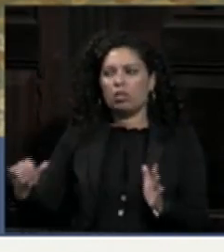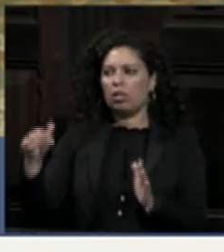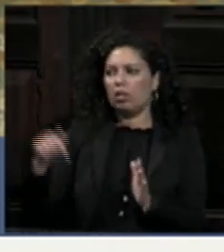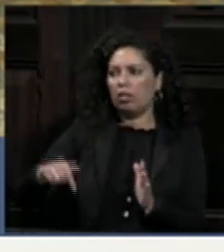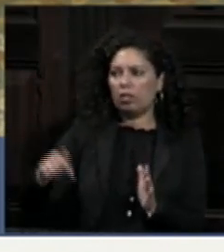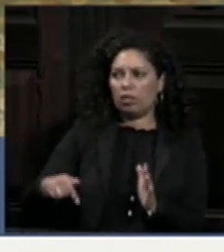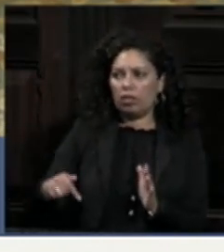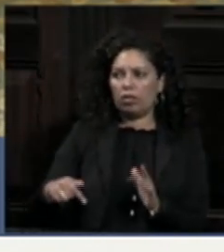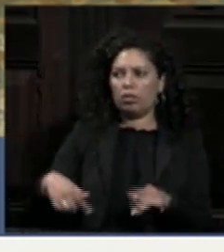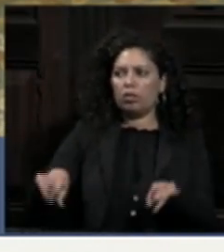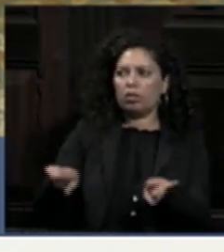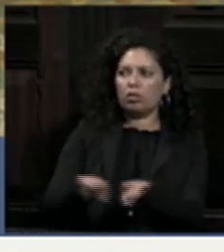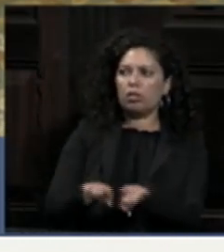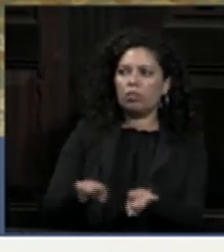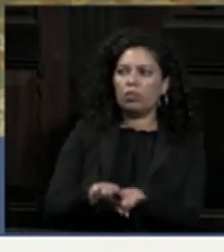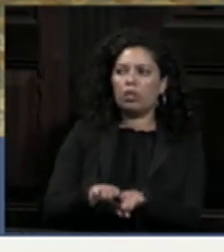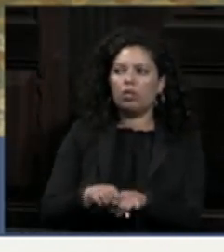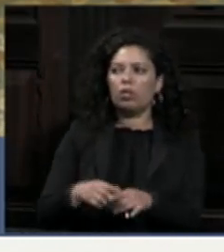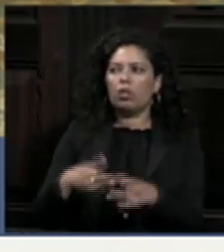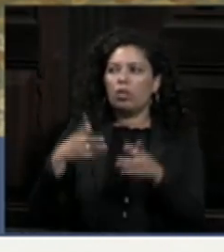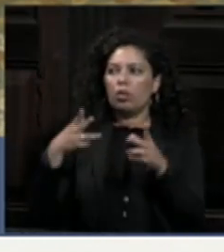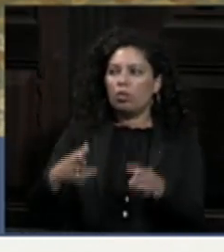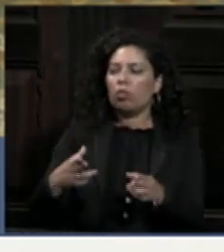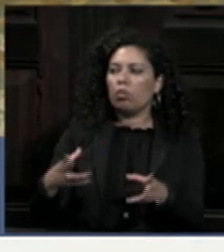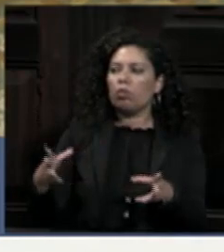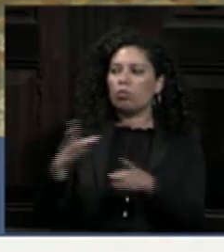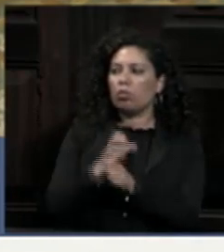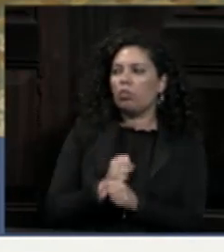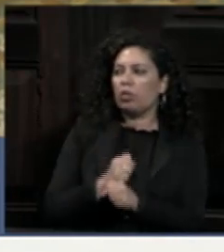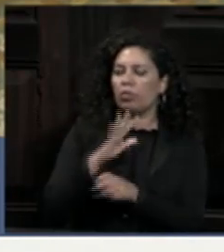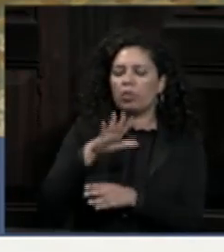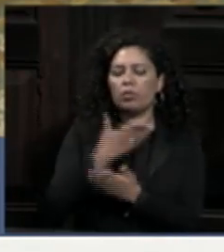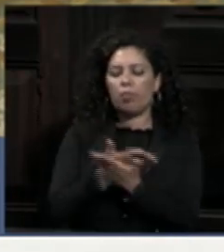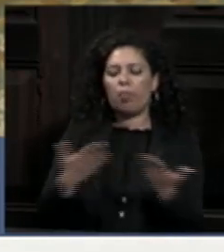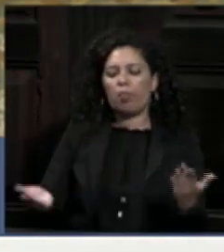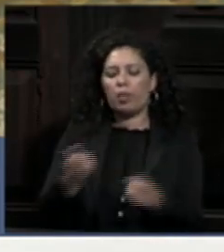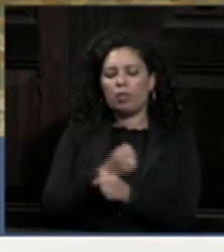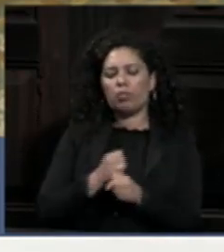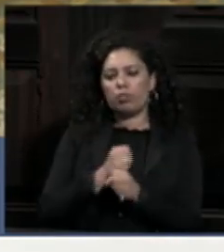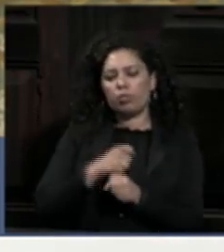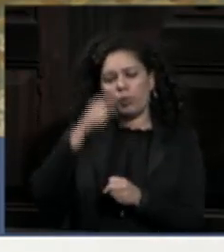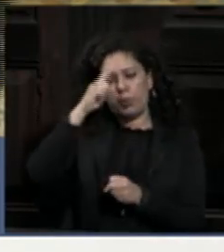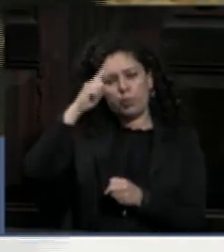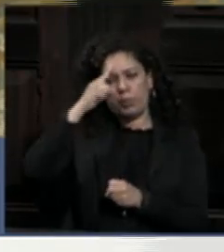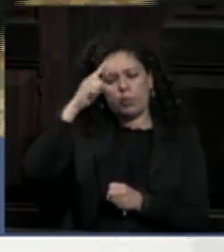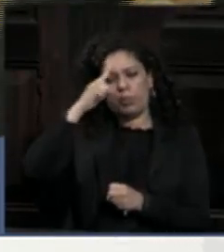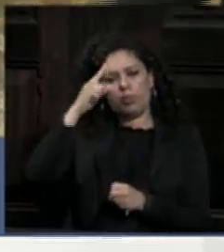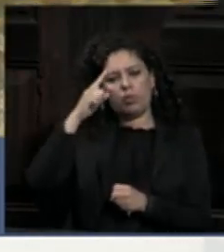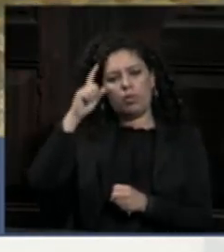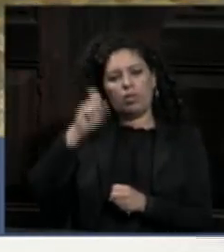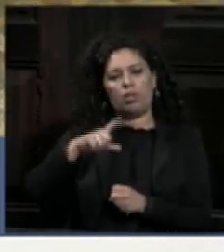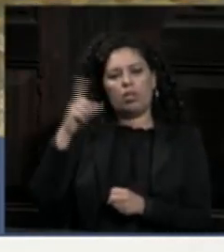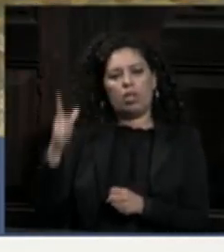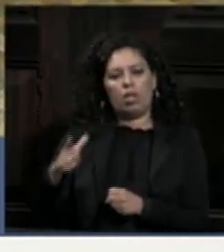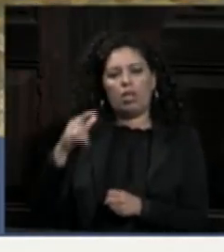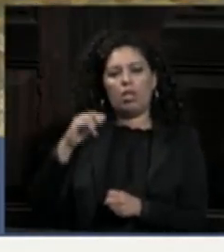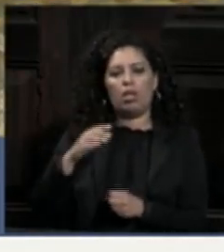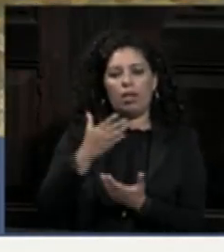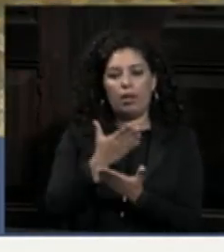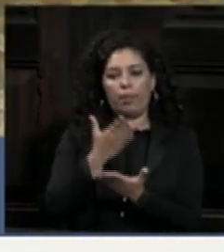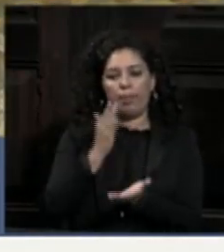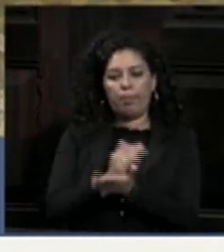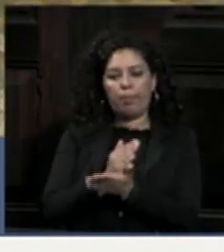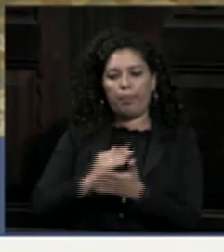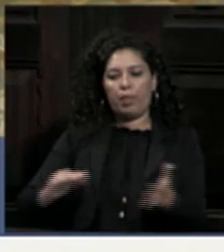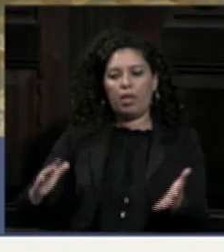como compensação essas perdas anuais que são a isenção de icms